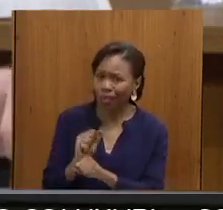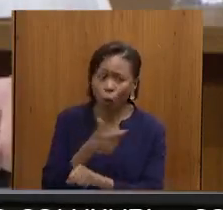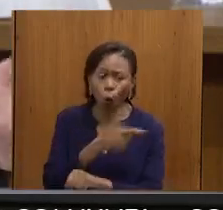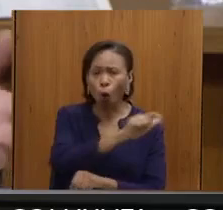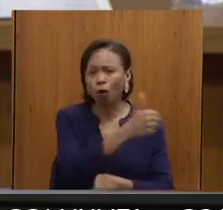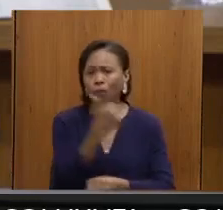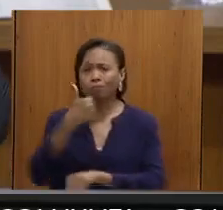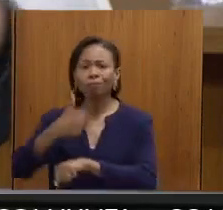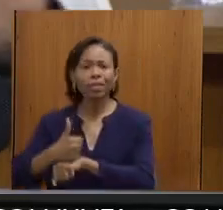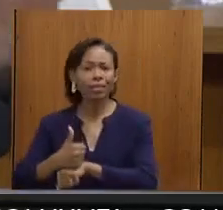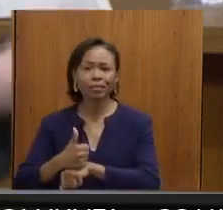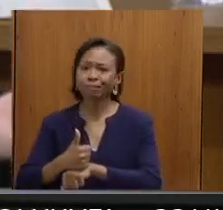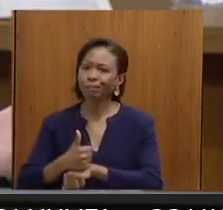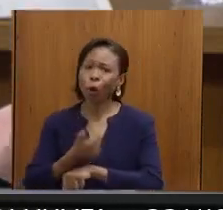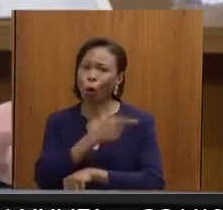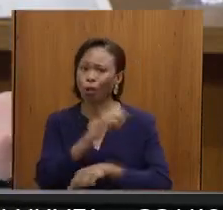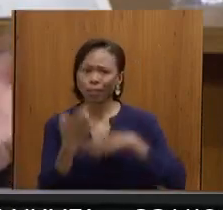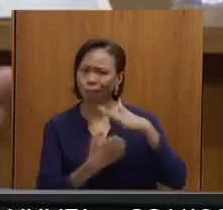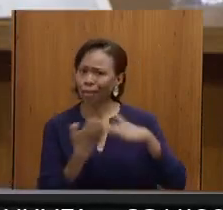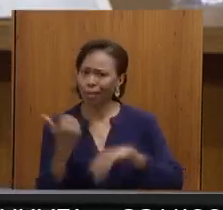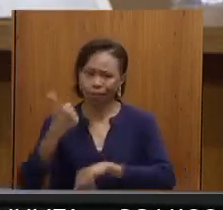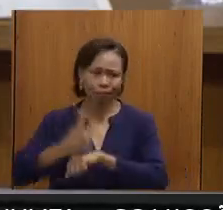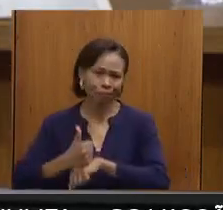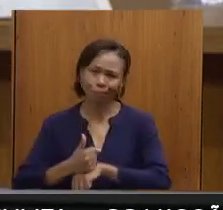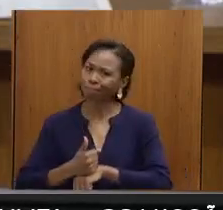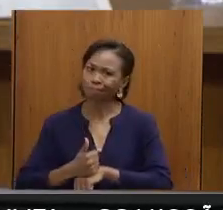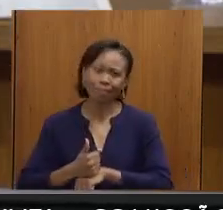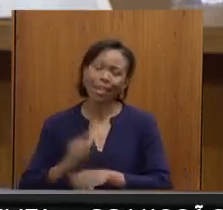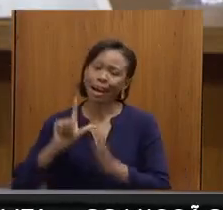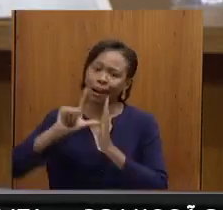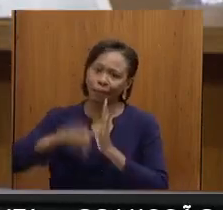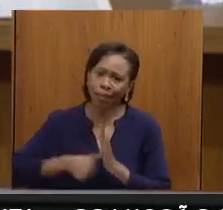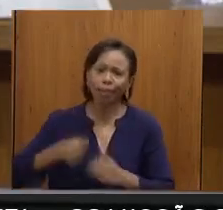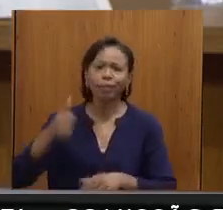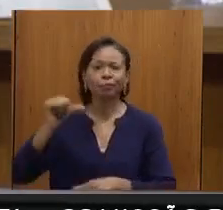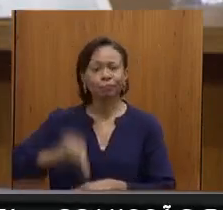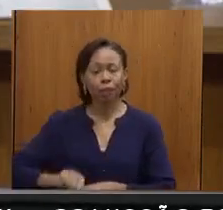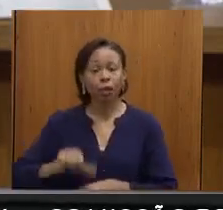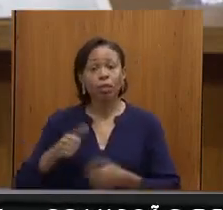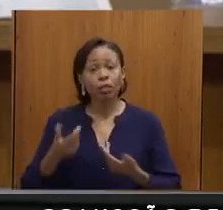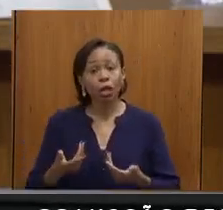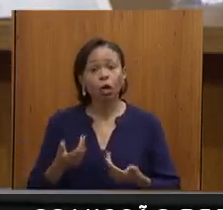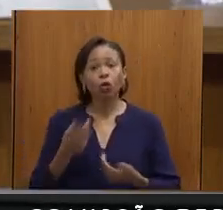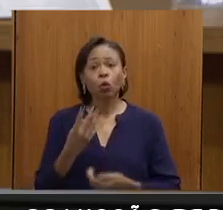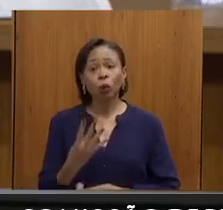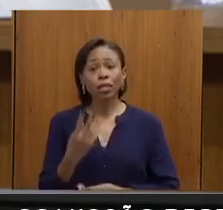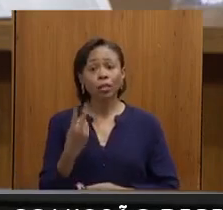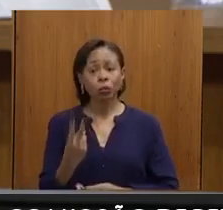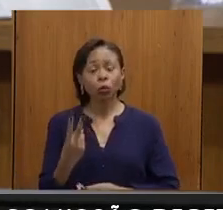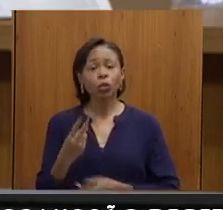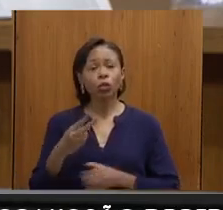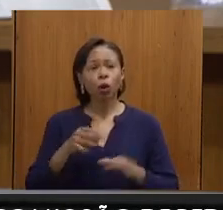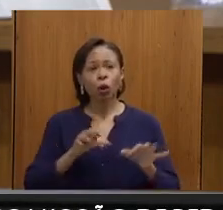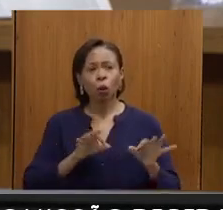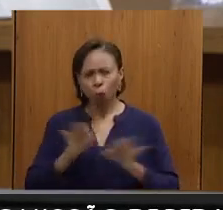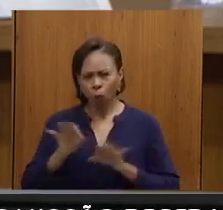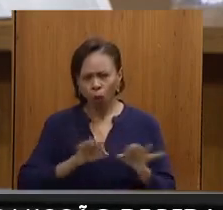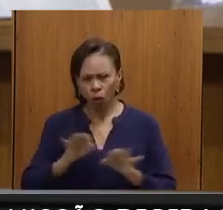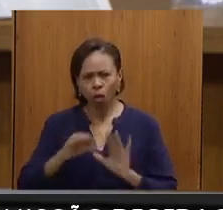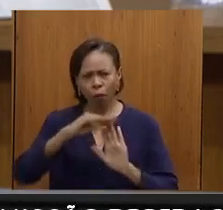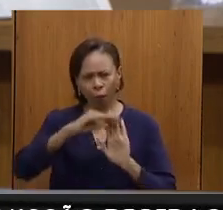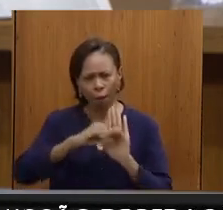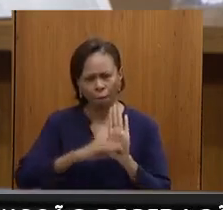que não a renova, possivelmente teremos um atraso ainda maior. Então, essa é a definição, dentro dos 42 programas que são hoje previstos no